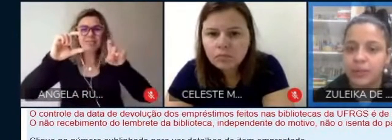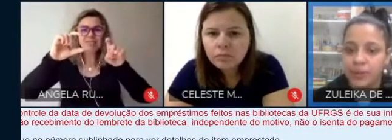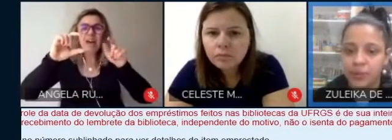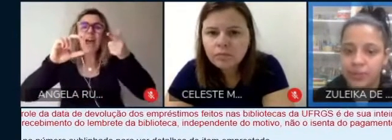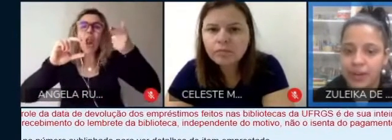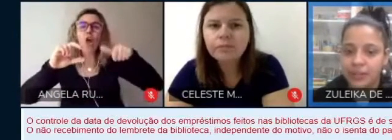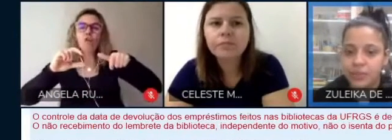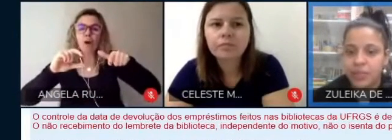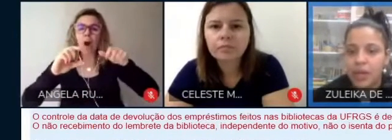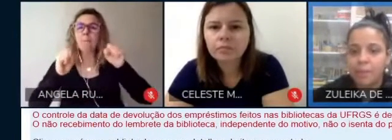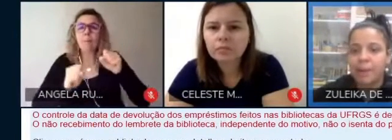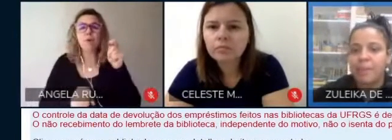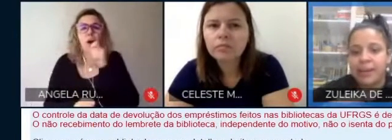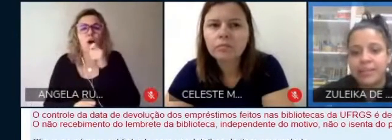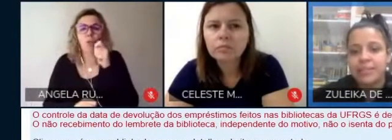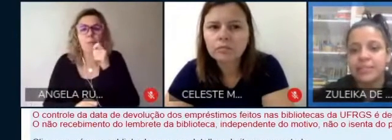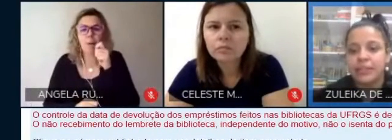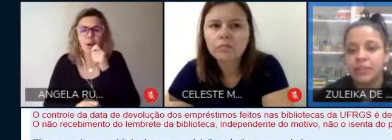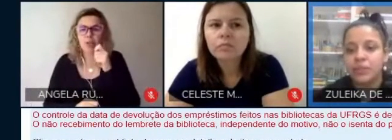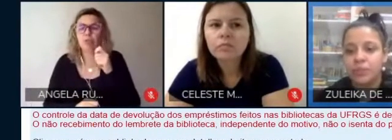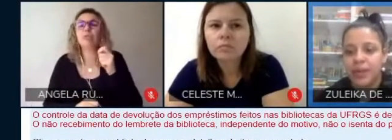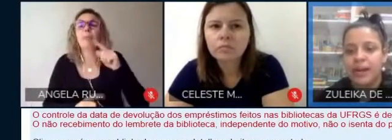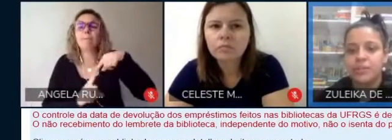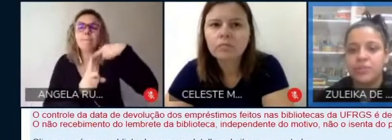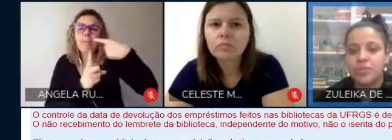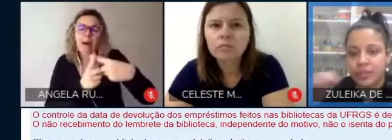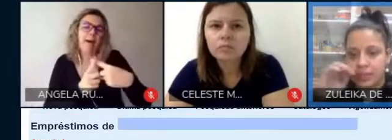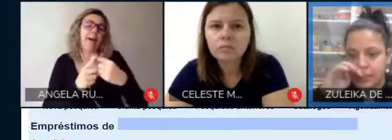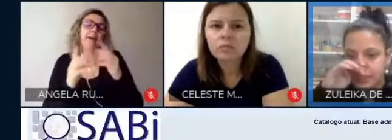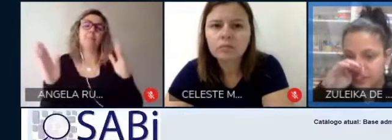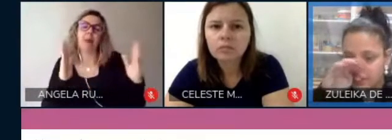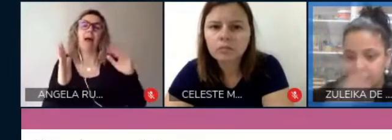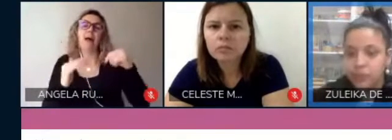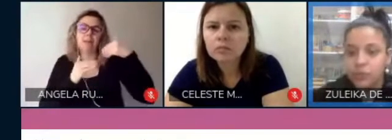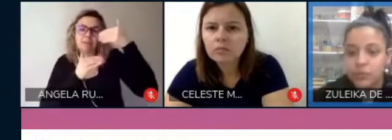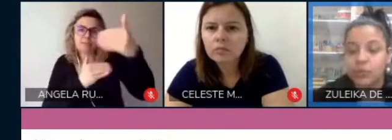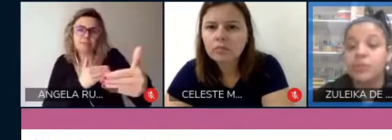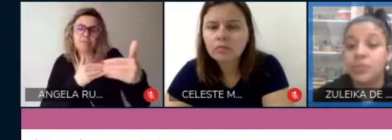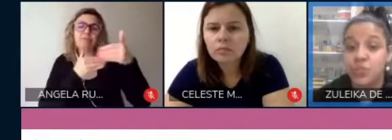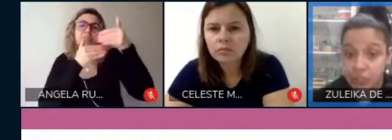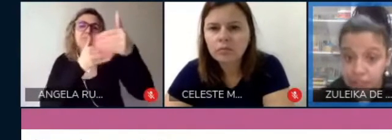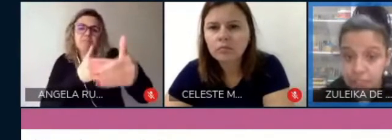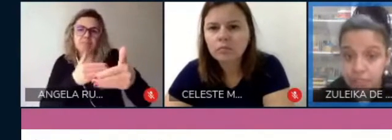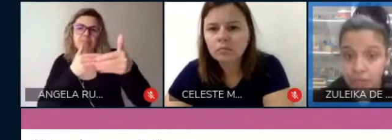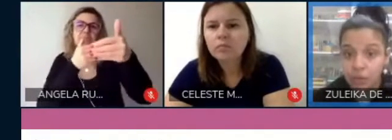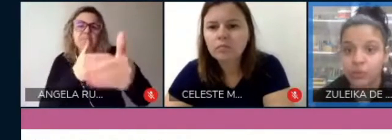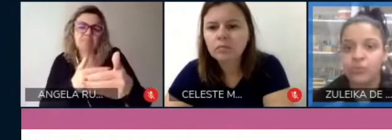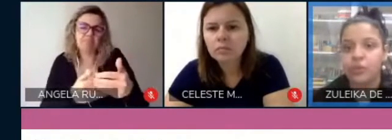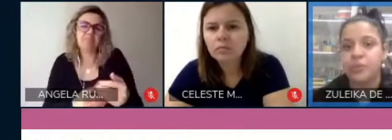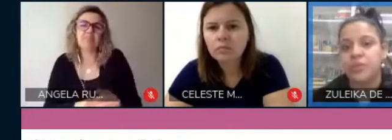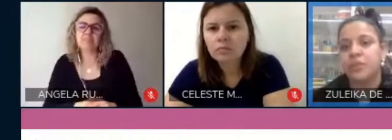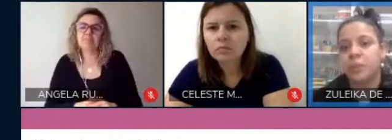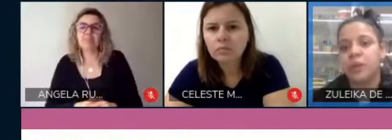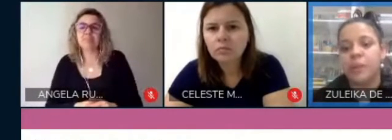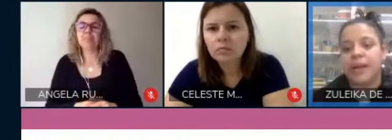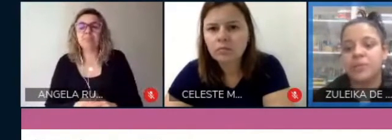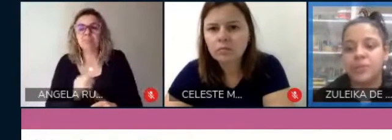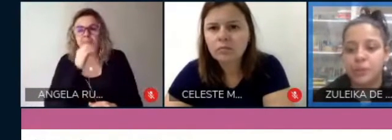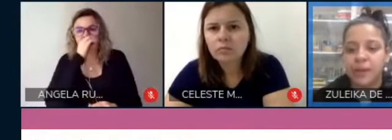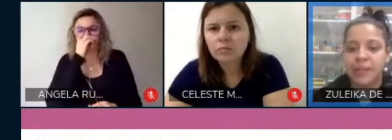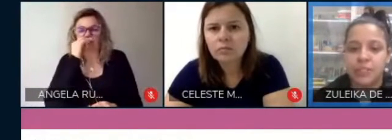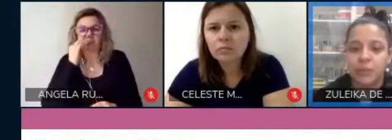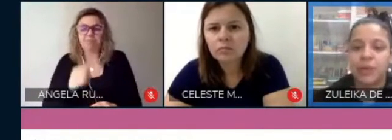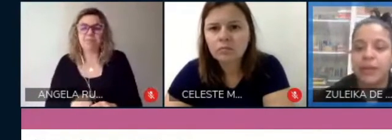todos eles estarão renovados para mais tantos prazos, quantos dias, quanto for possível